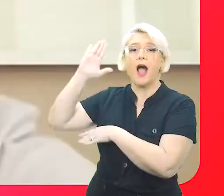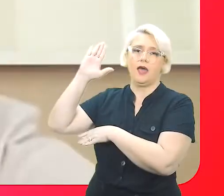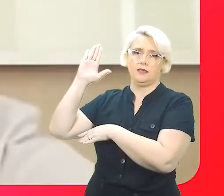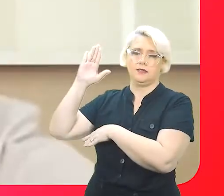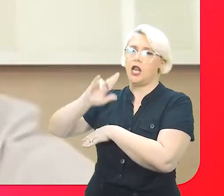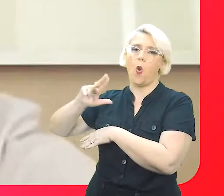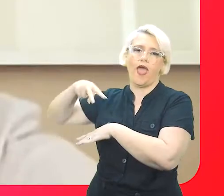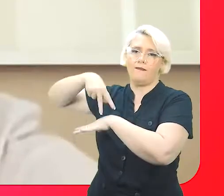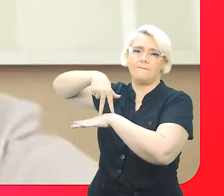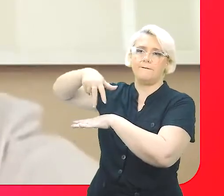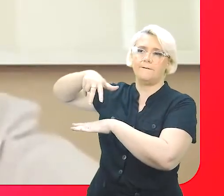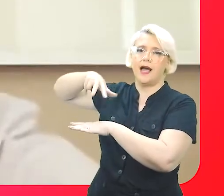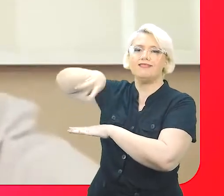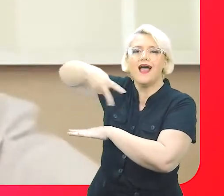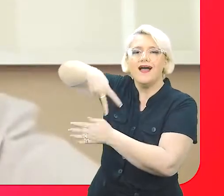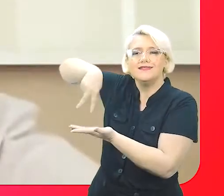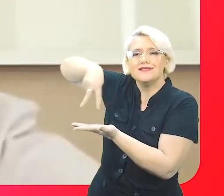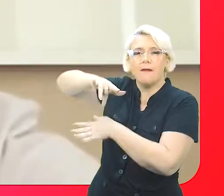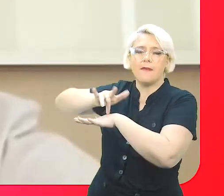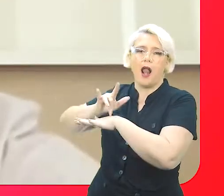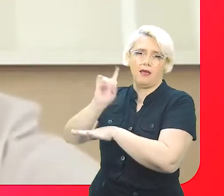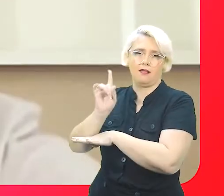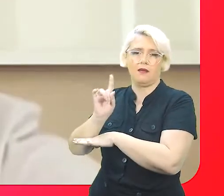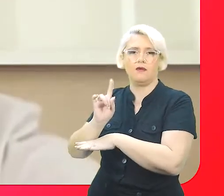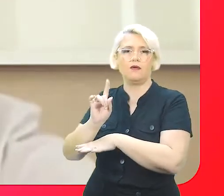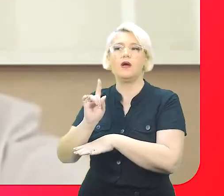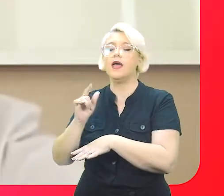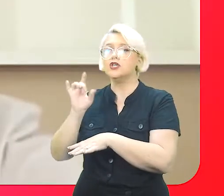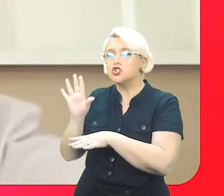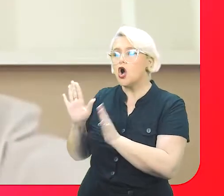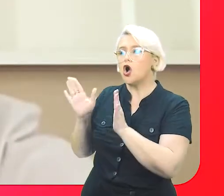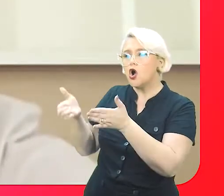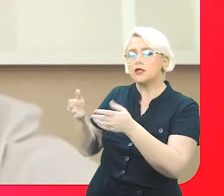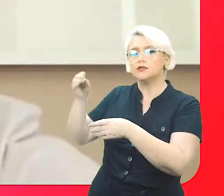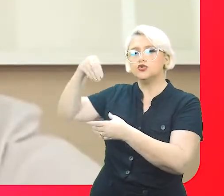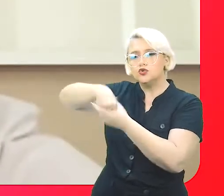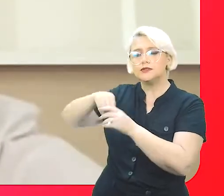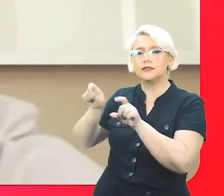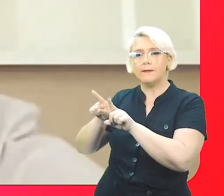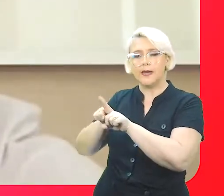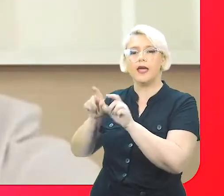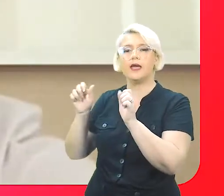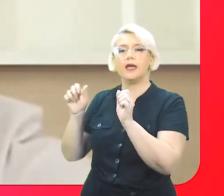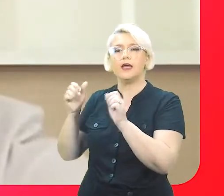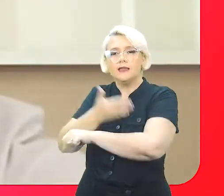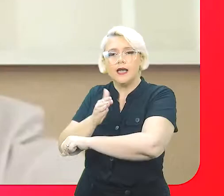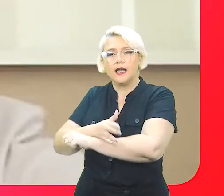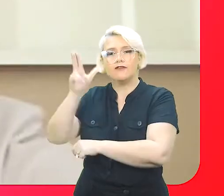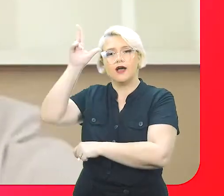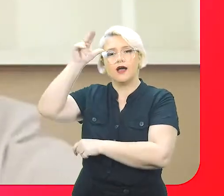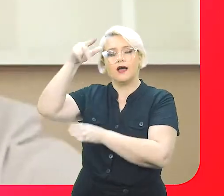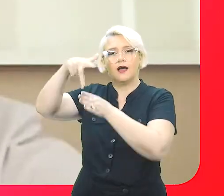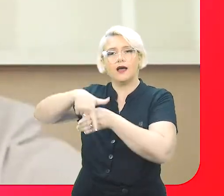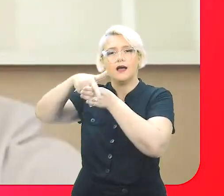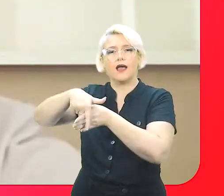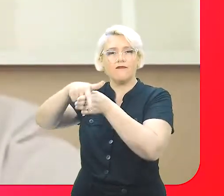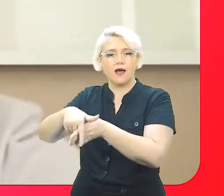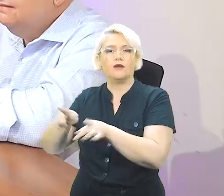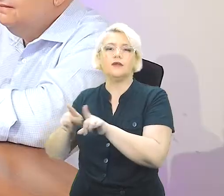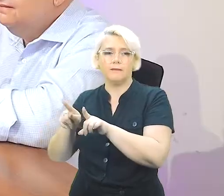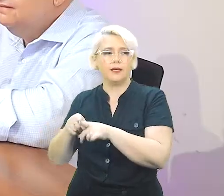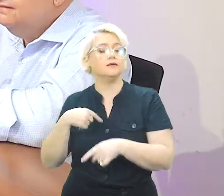ainda é o que eu fazia na Sociedade Hípica, que era o manejo, né?